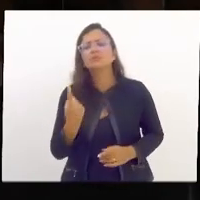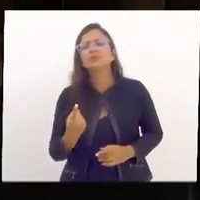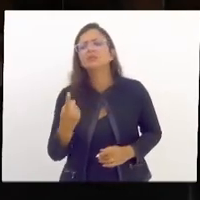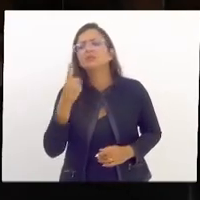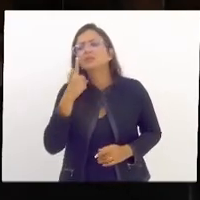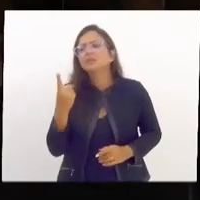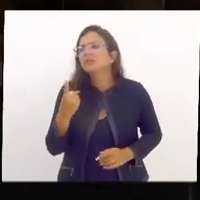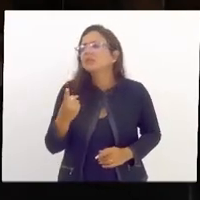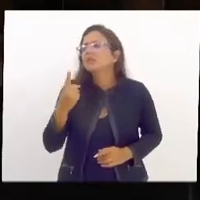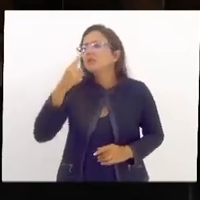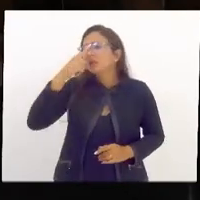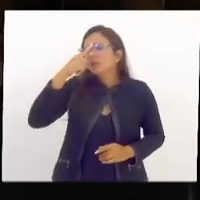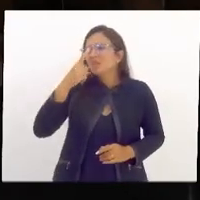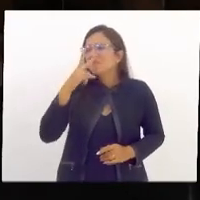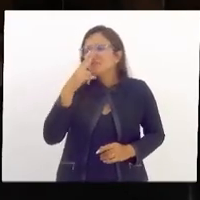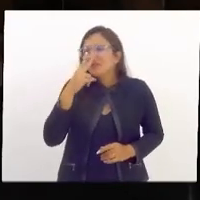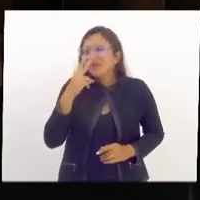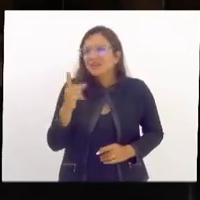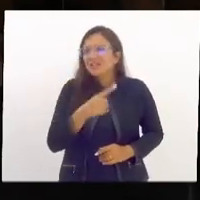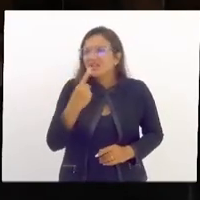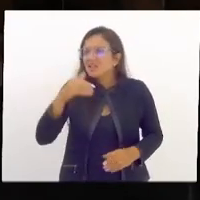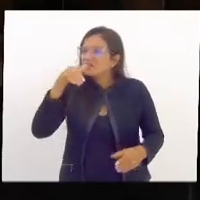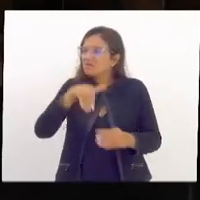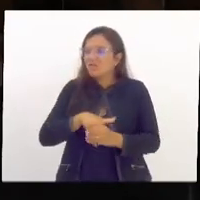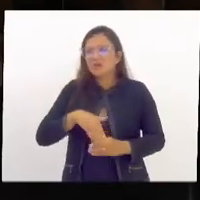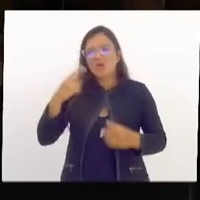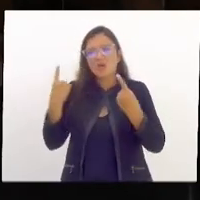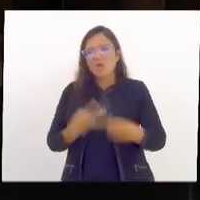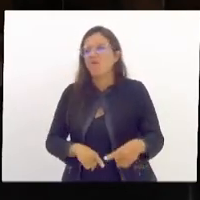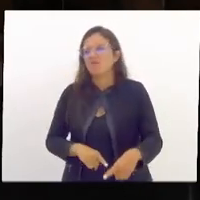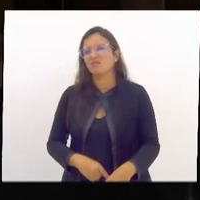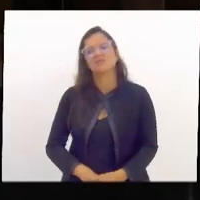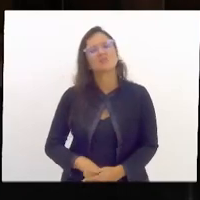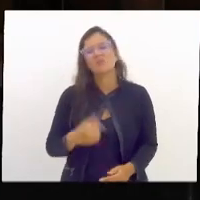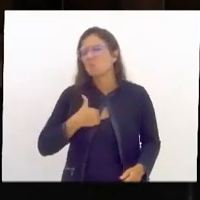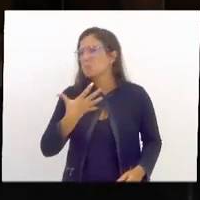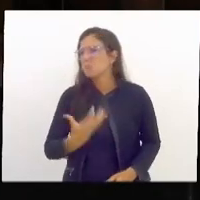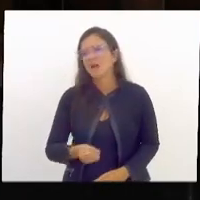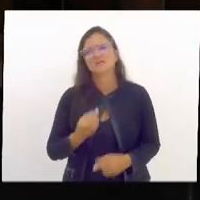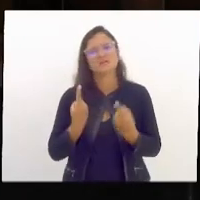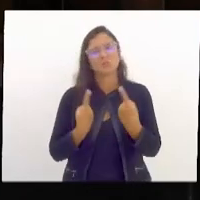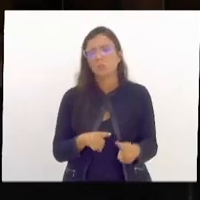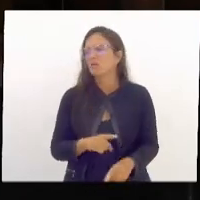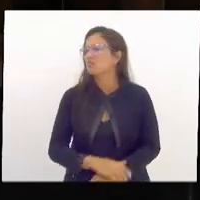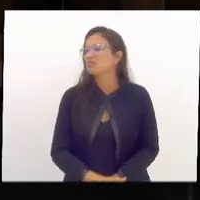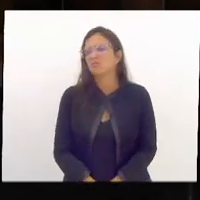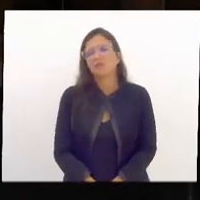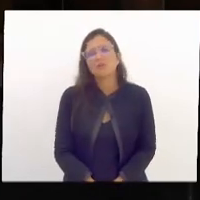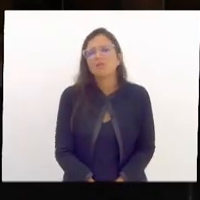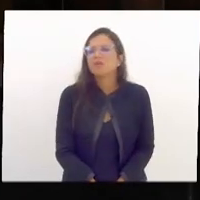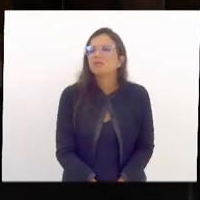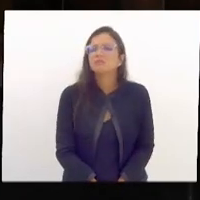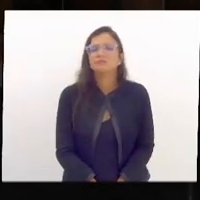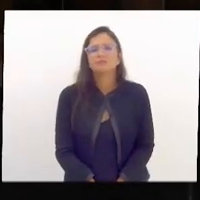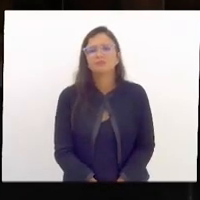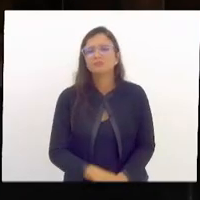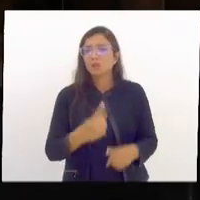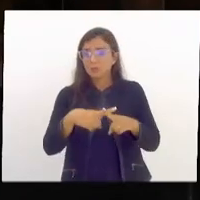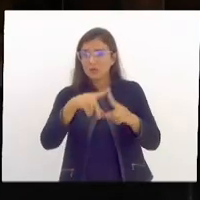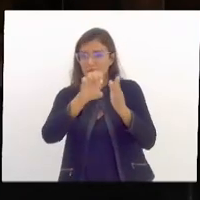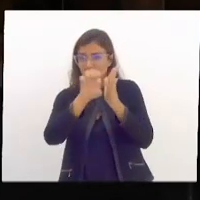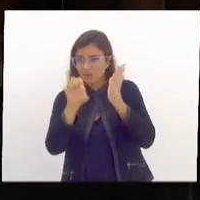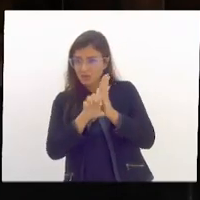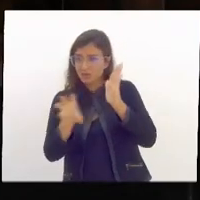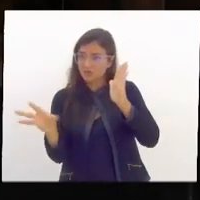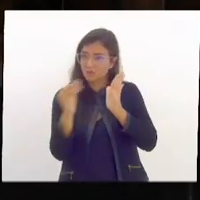coloca o nosso voto contrário a tudo isso e, claro, já oferecemos emendas a esse projeto,